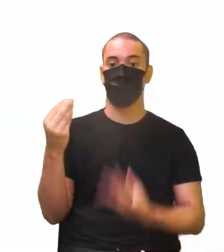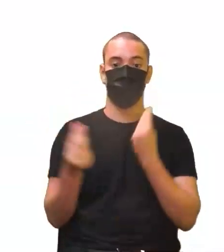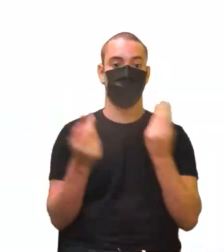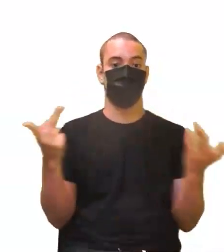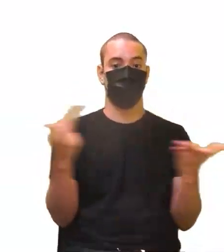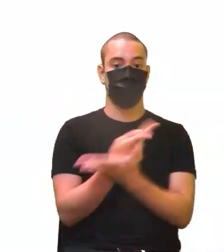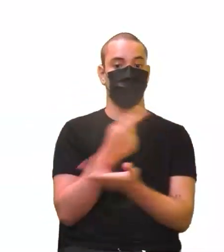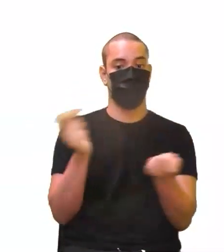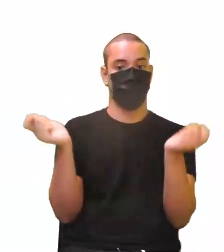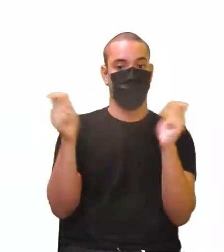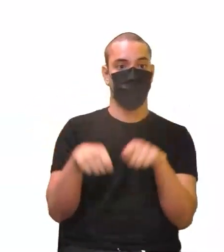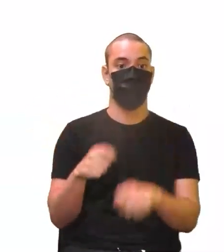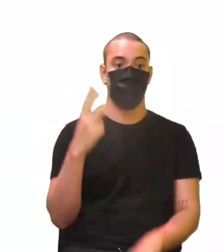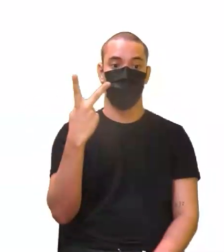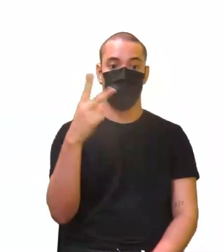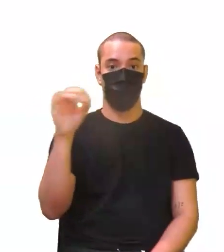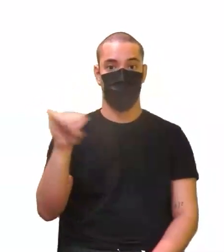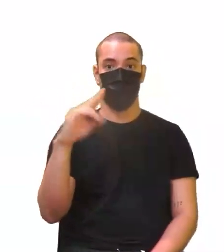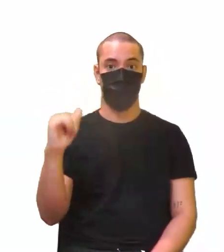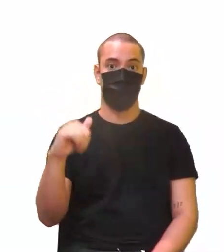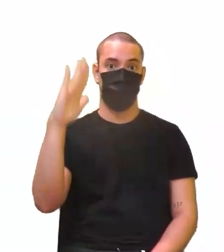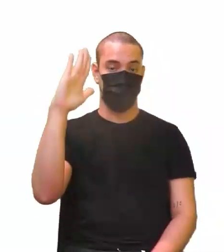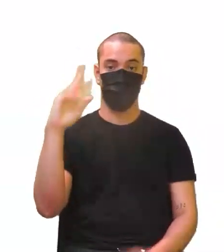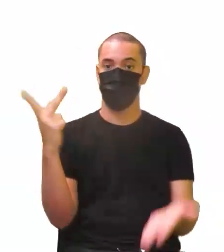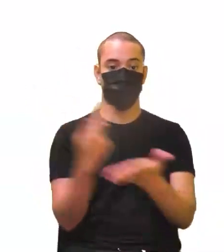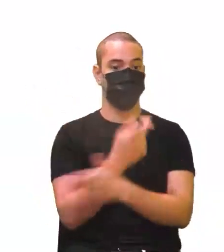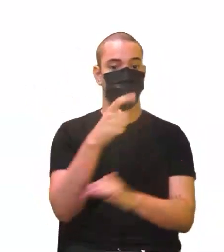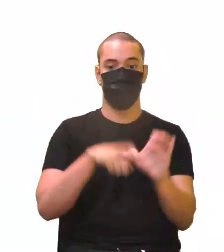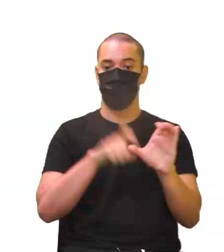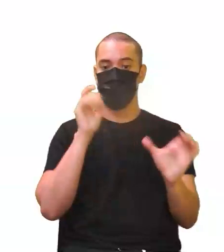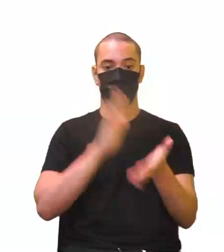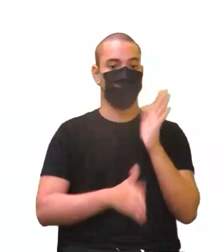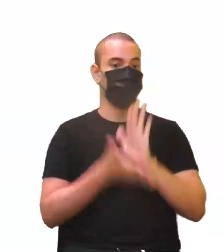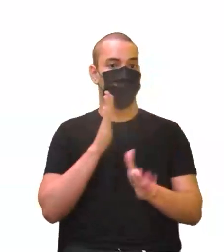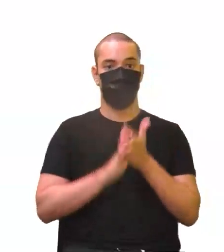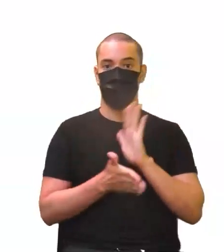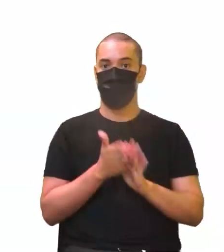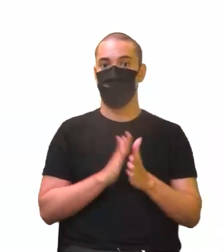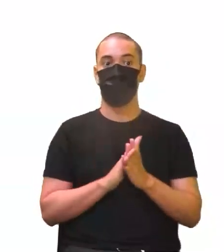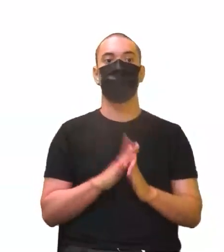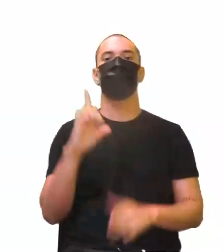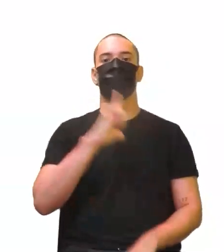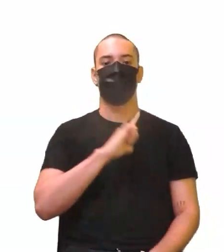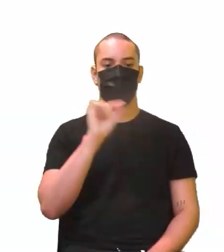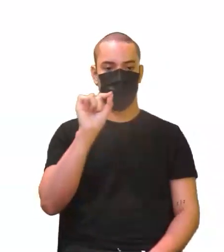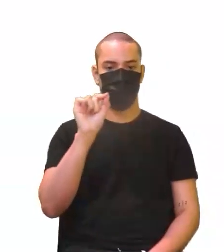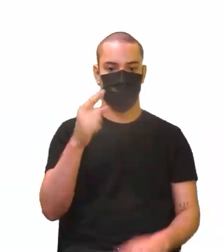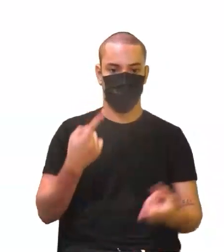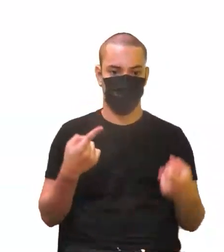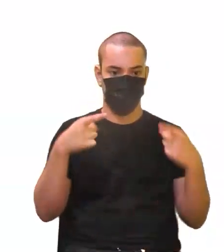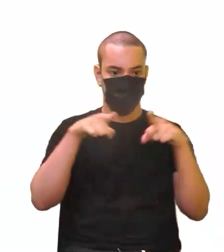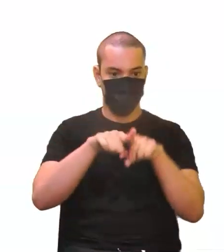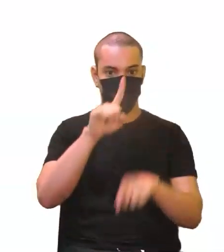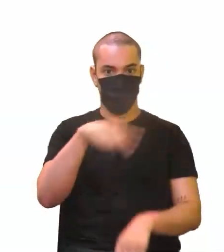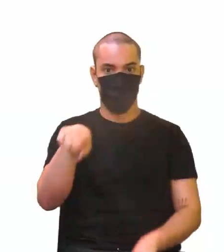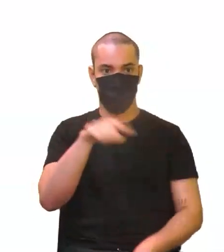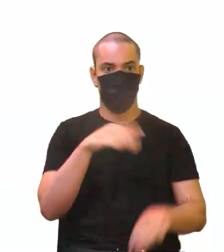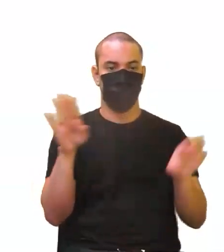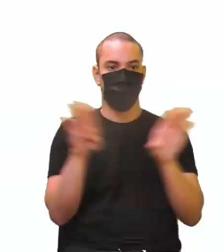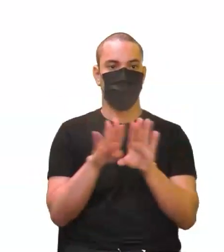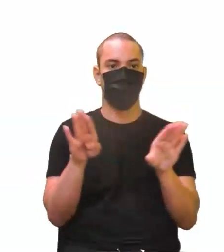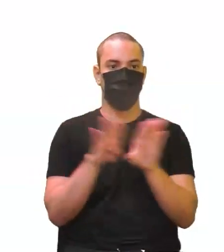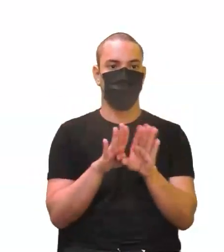de ocorrerem dois ou mais eventos independentes. Ali você tem os simultâneos que se excluem, aqui você tem